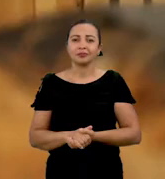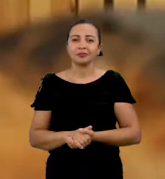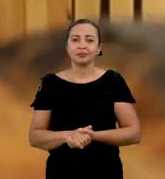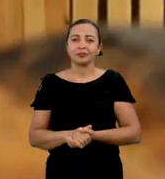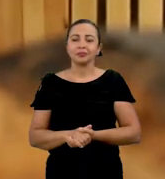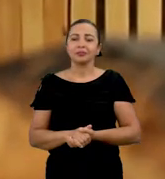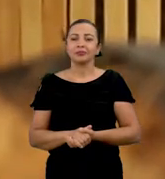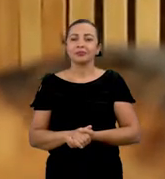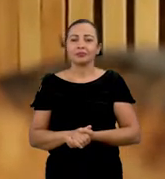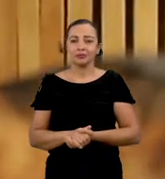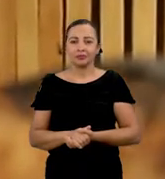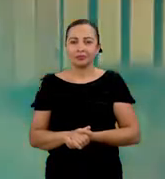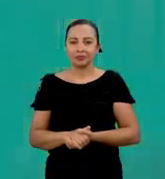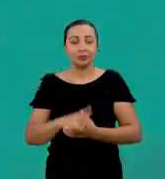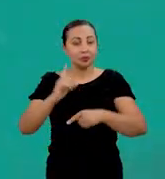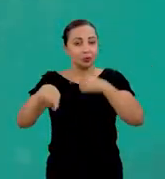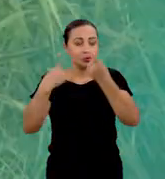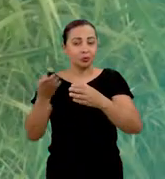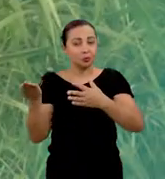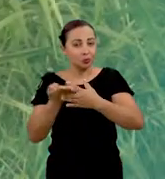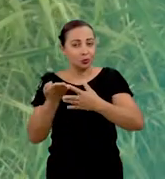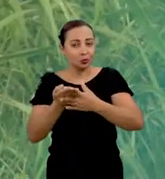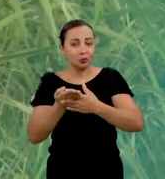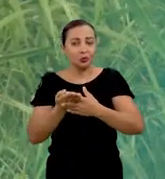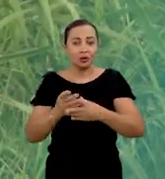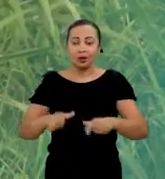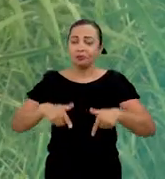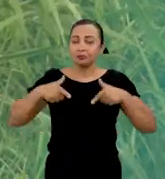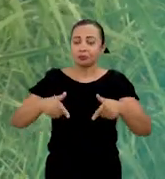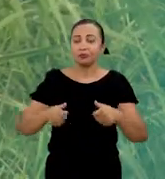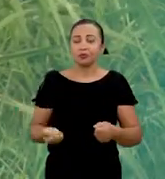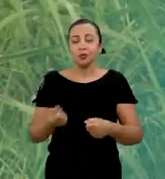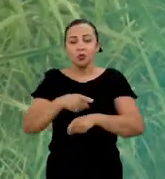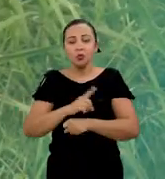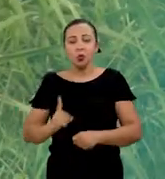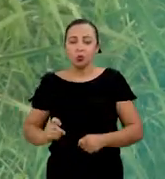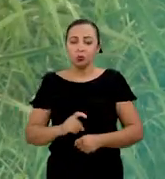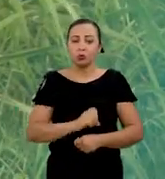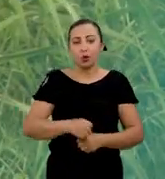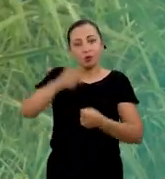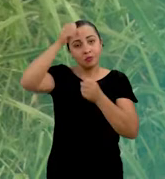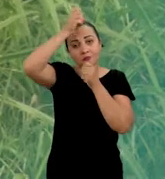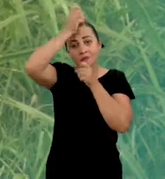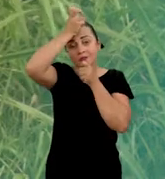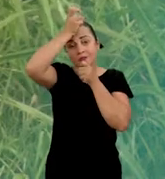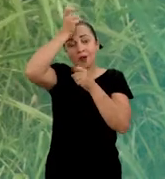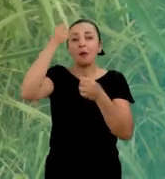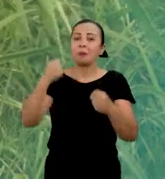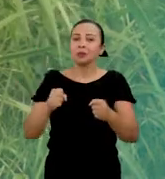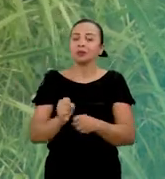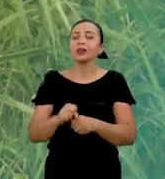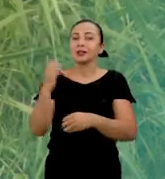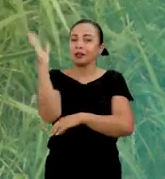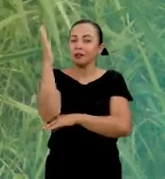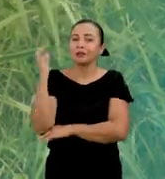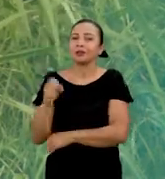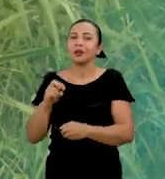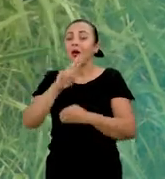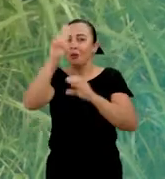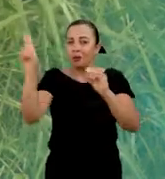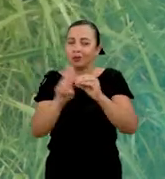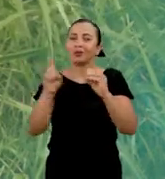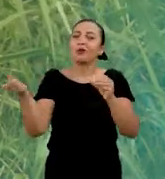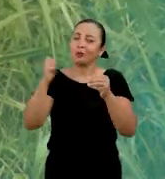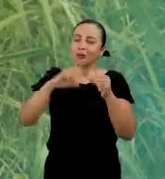E aí e depois do intervalo o combate a verminose em caprinos pode estar no extrato de